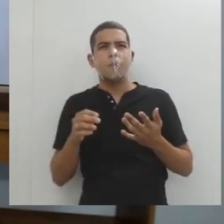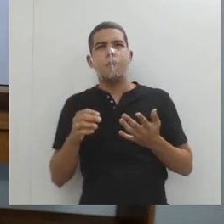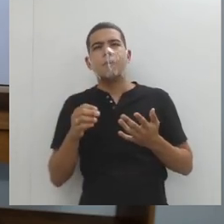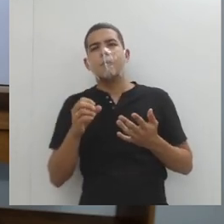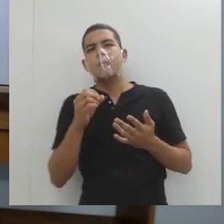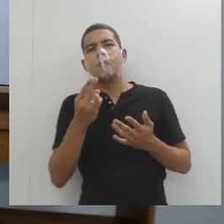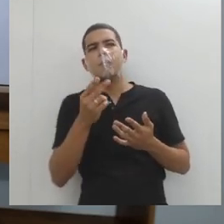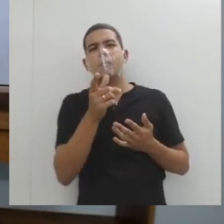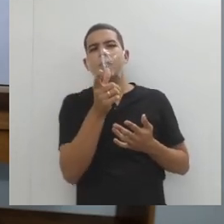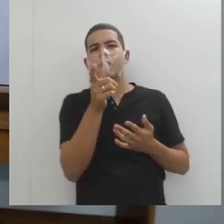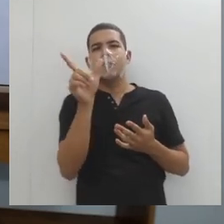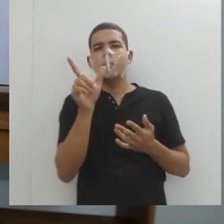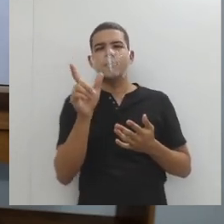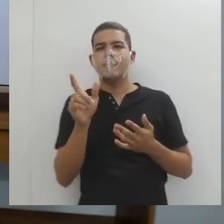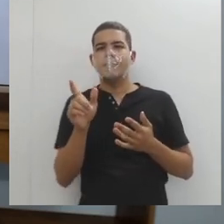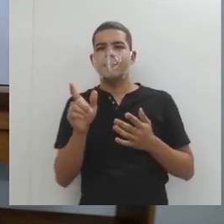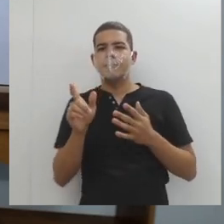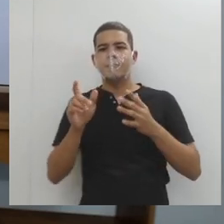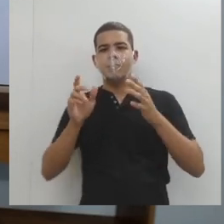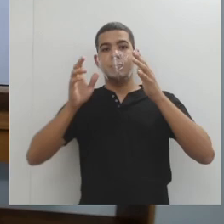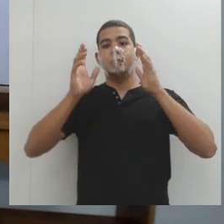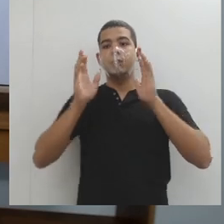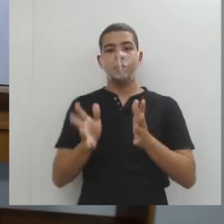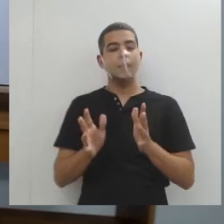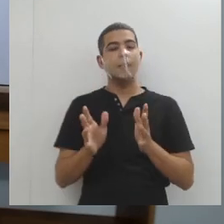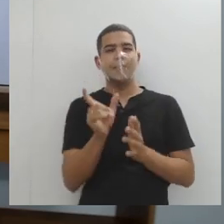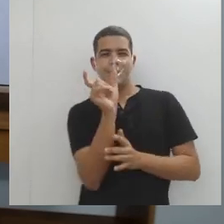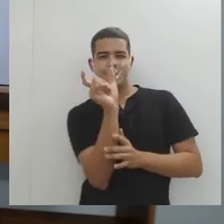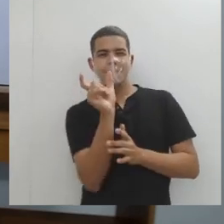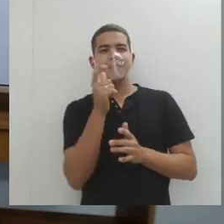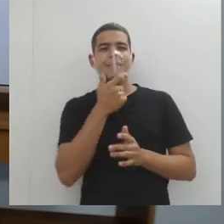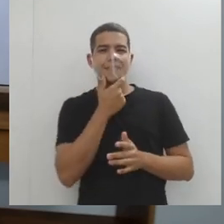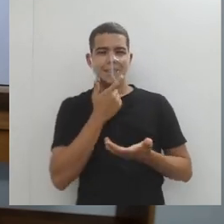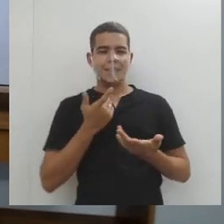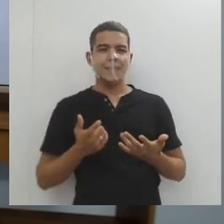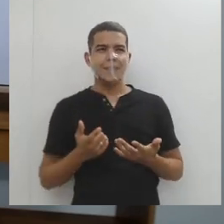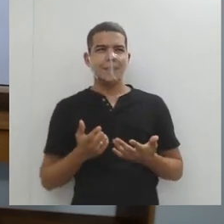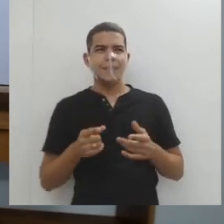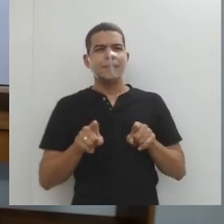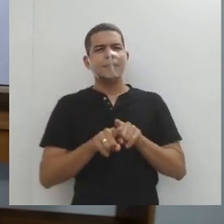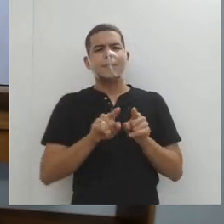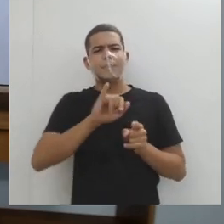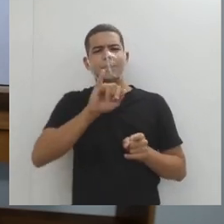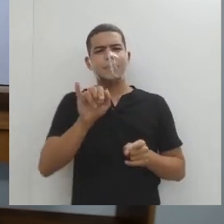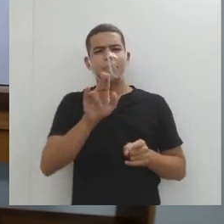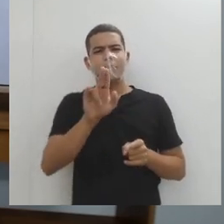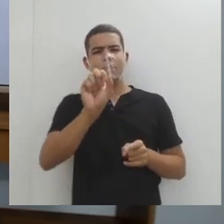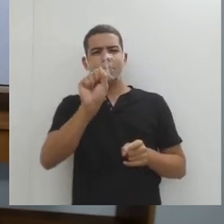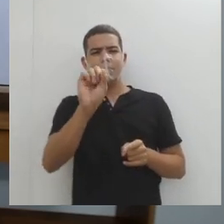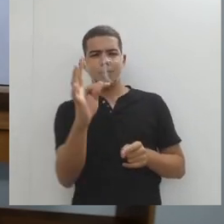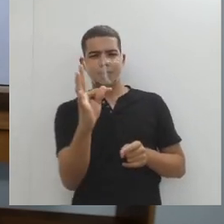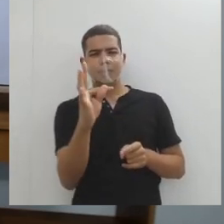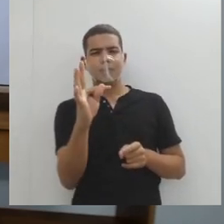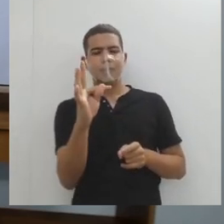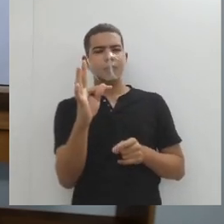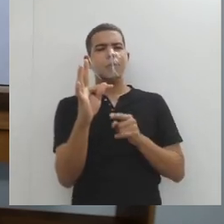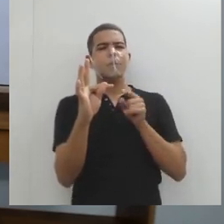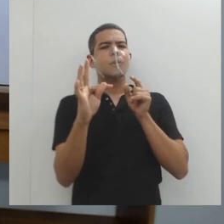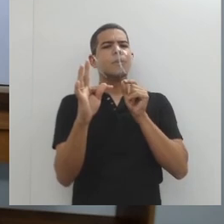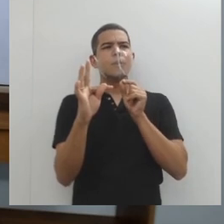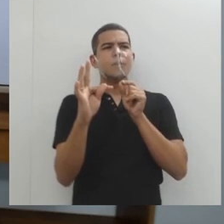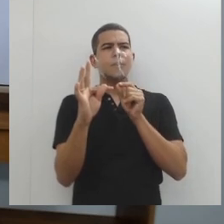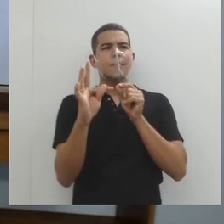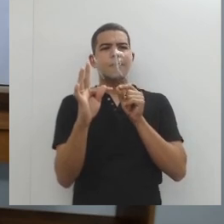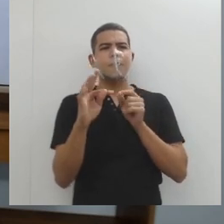already, que significa já, para indicar que a ação já aconteceu. Eu posso utilizar o just, aquele J-U-S-T, just, que